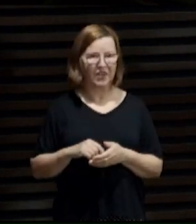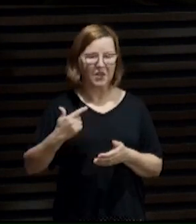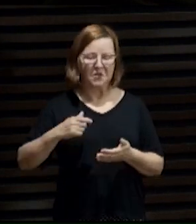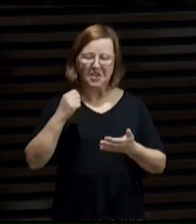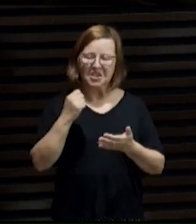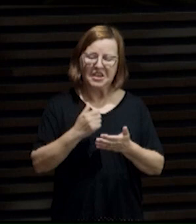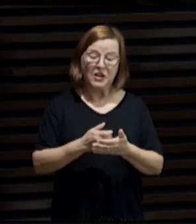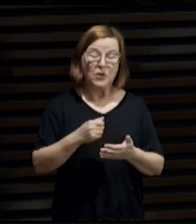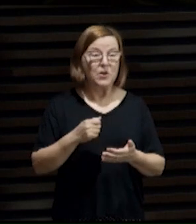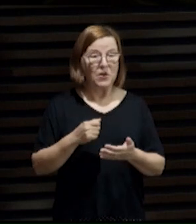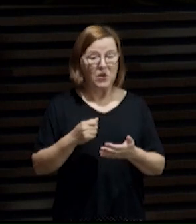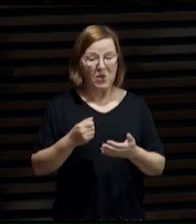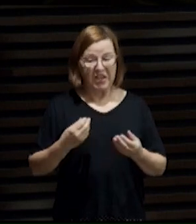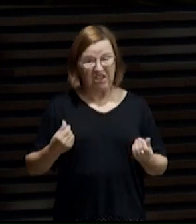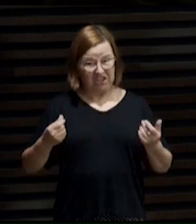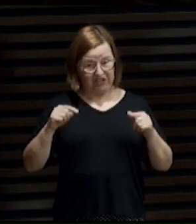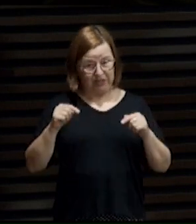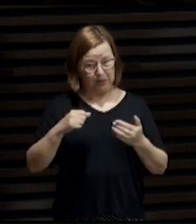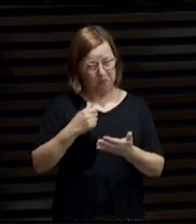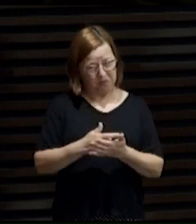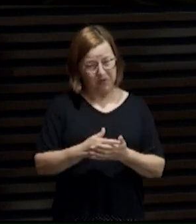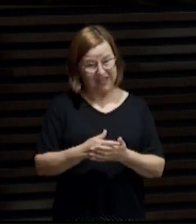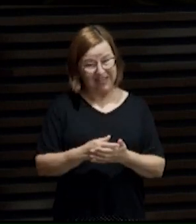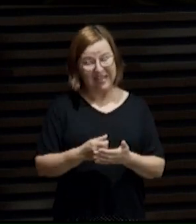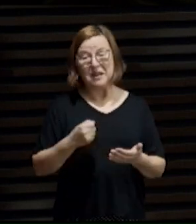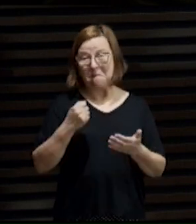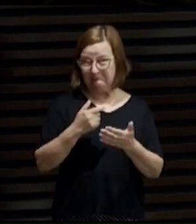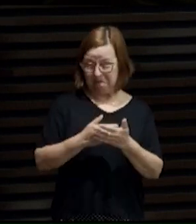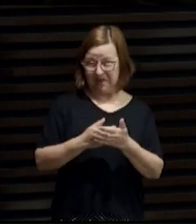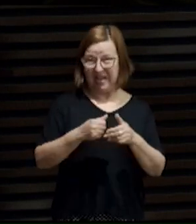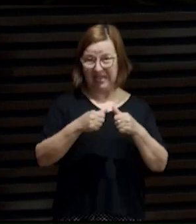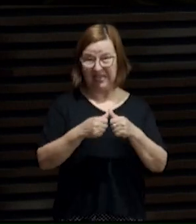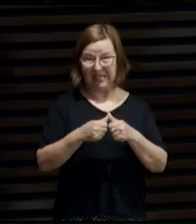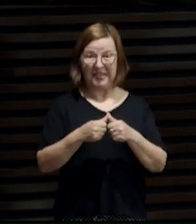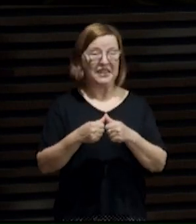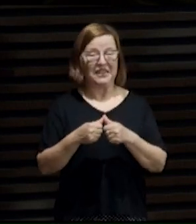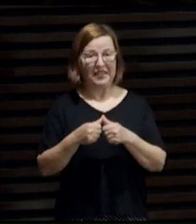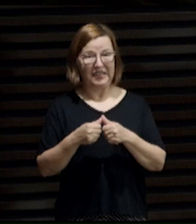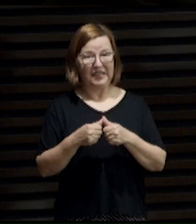Assim como o gari, que passou o dia inteiro sujando suas mãos no lixo,